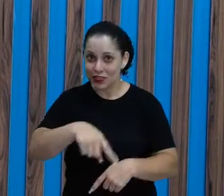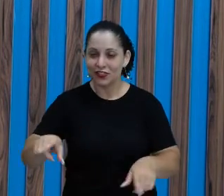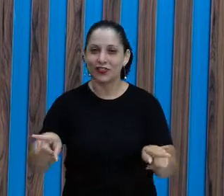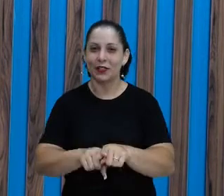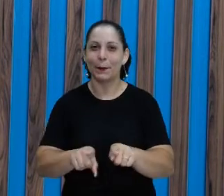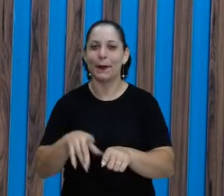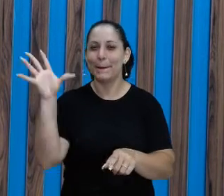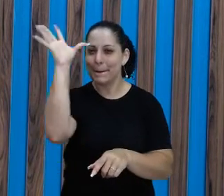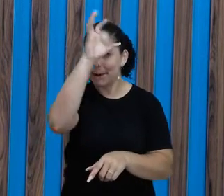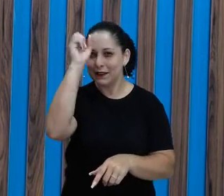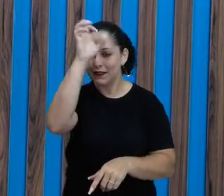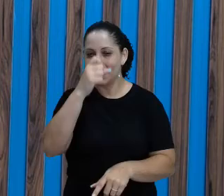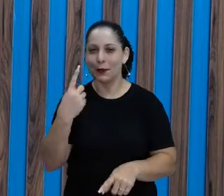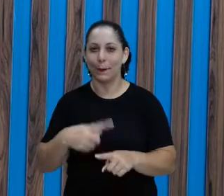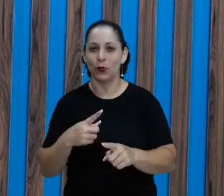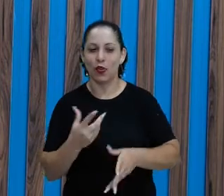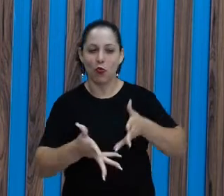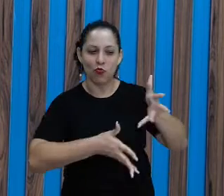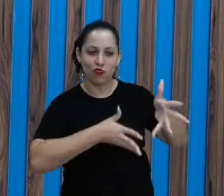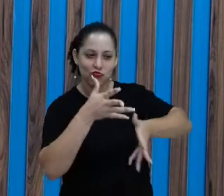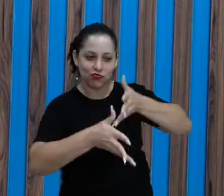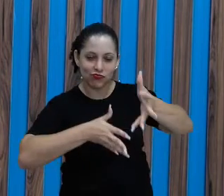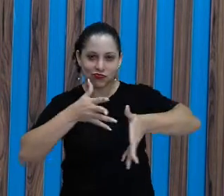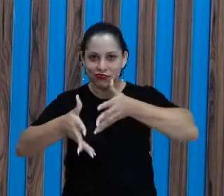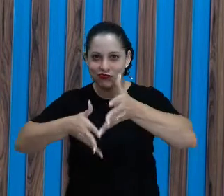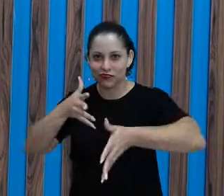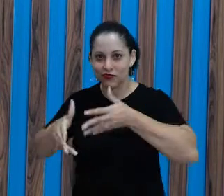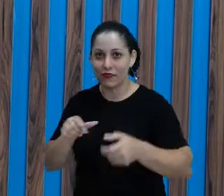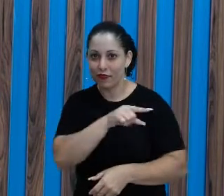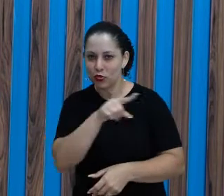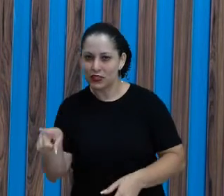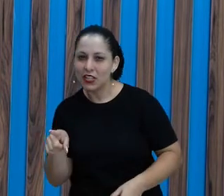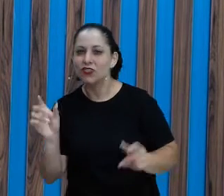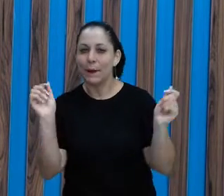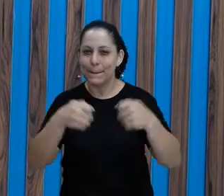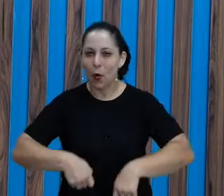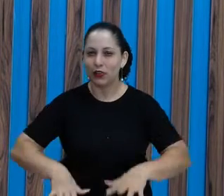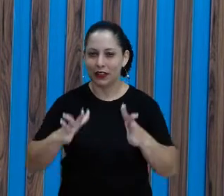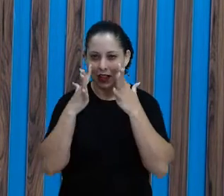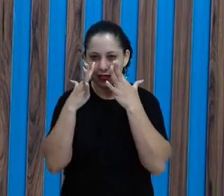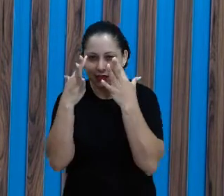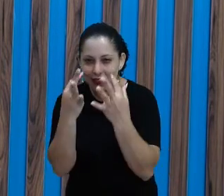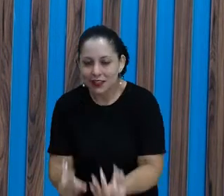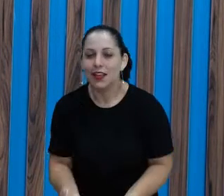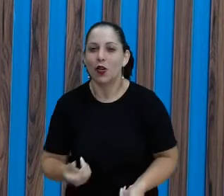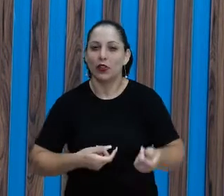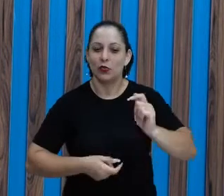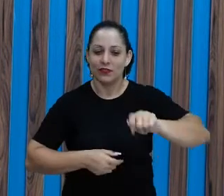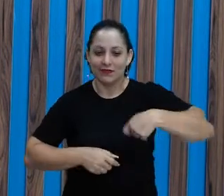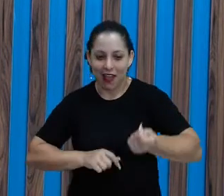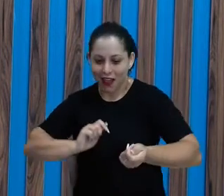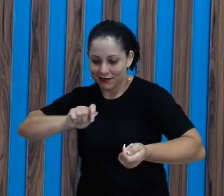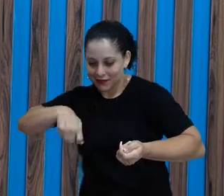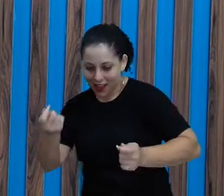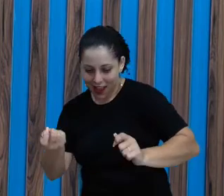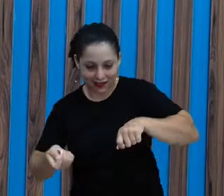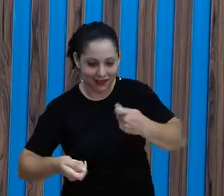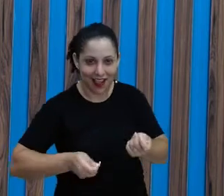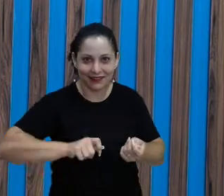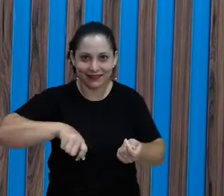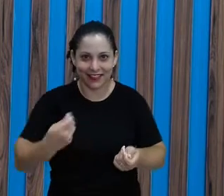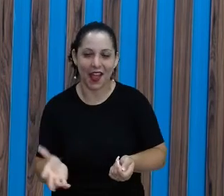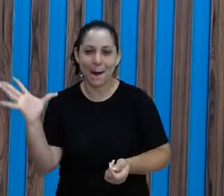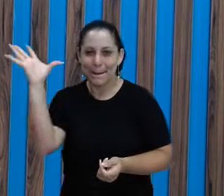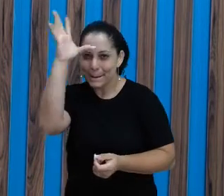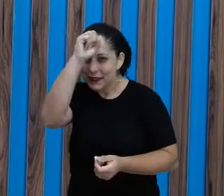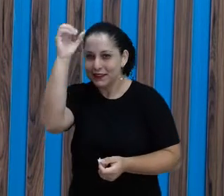Porque ela vai falando aí, vocês podem aprender aí e captando alguns sinais, né, algumas coisas que ela falar, vocês vão poder aprender,